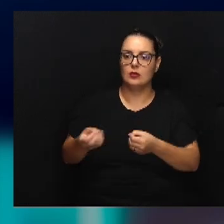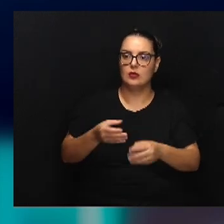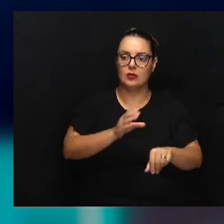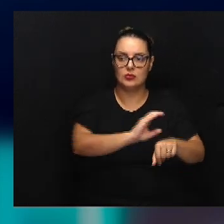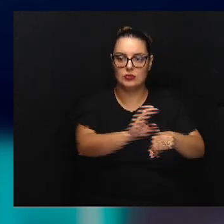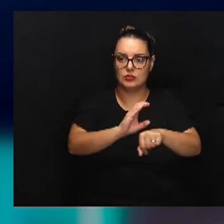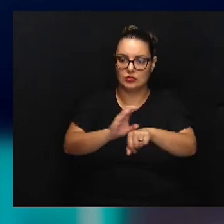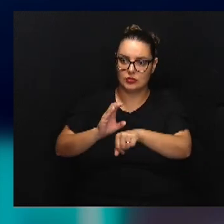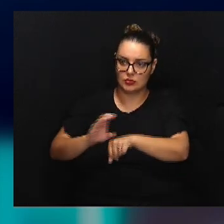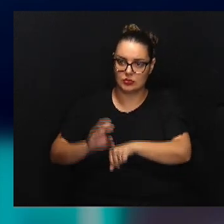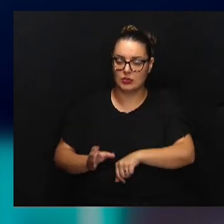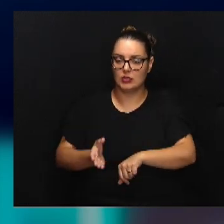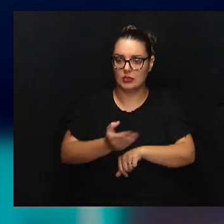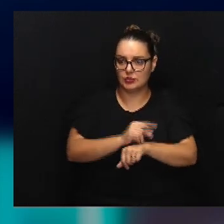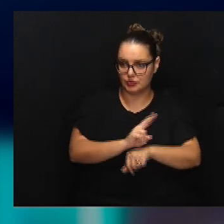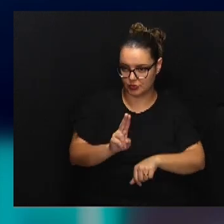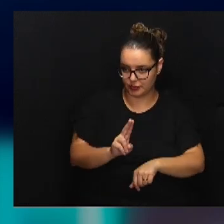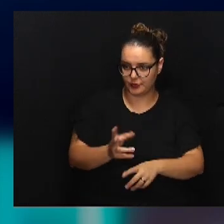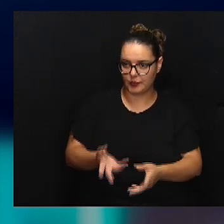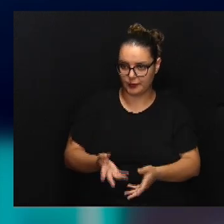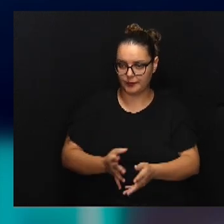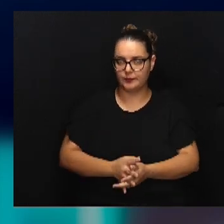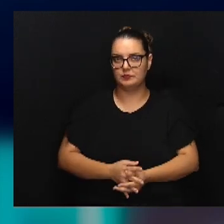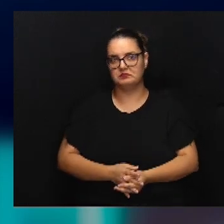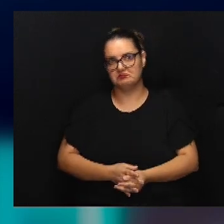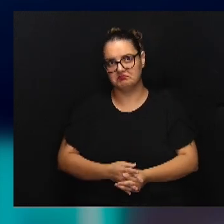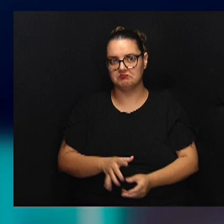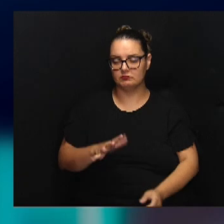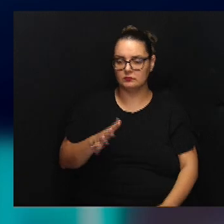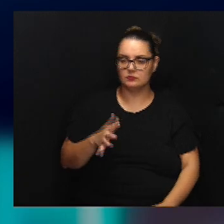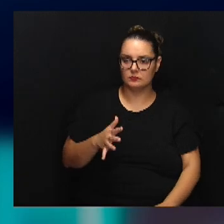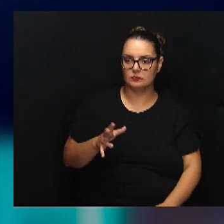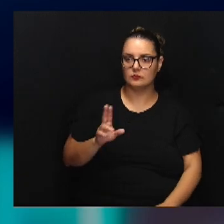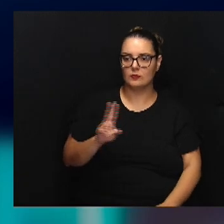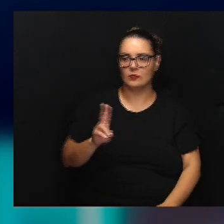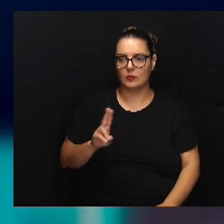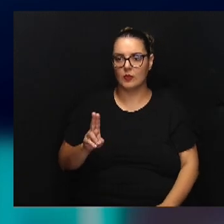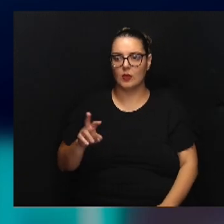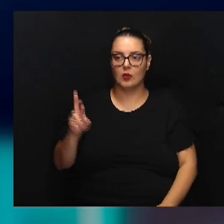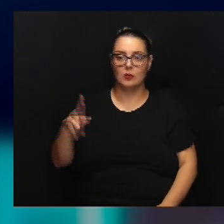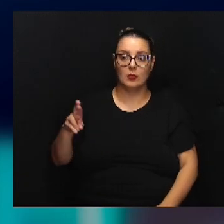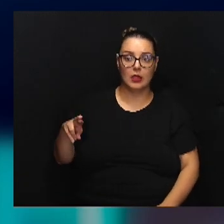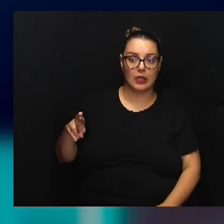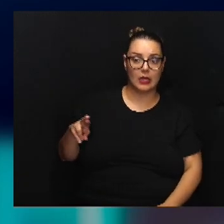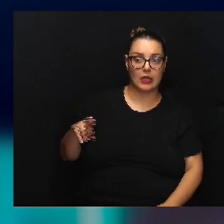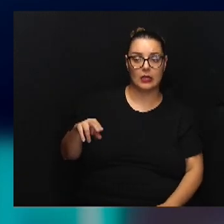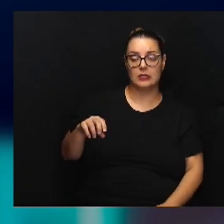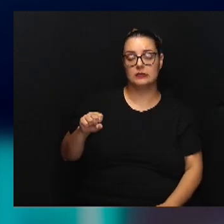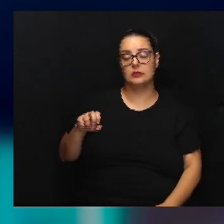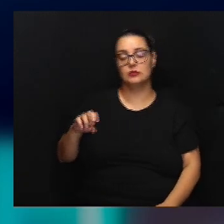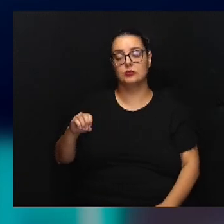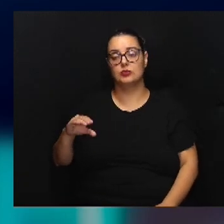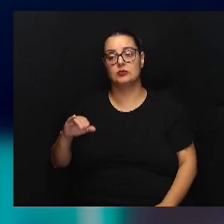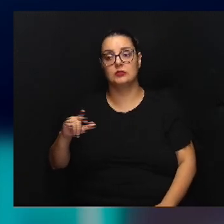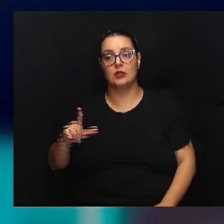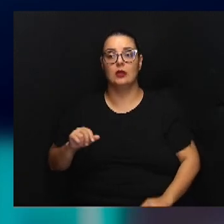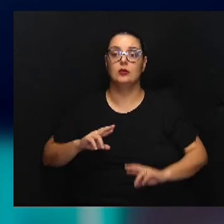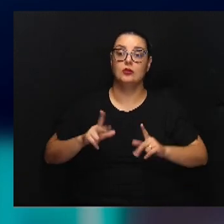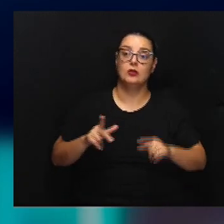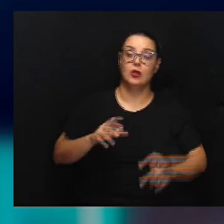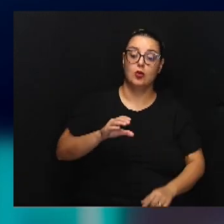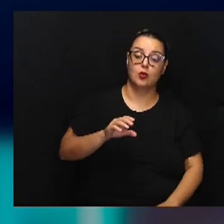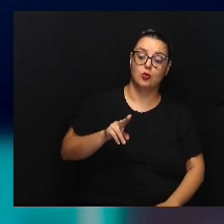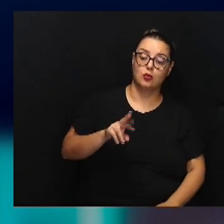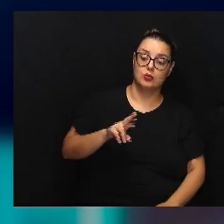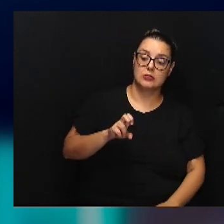Cursos, né? Existia aí, digamos que um nome, uma razão social diferente de cursinhos, o que